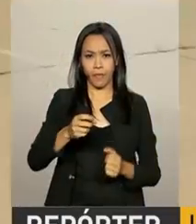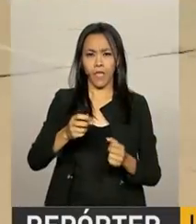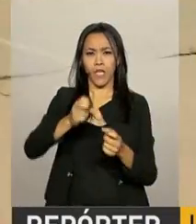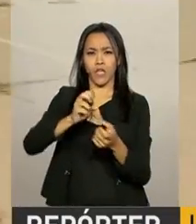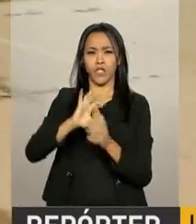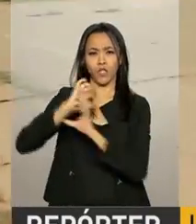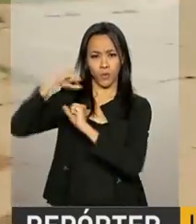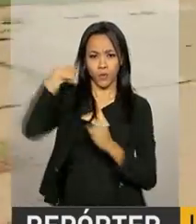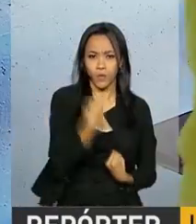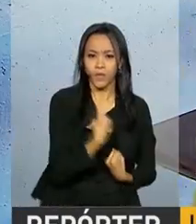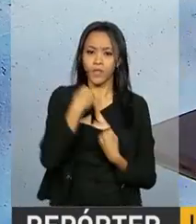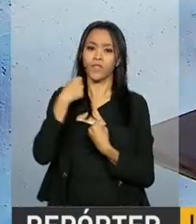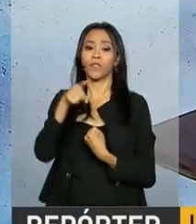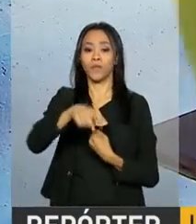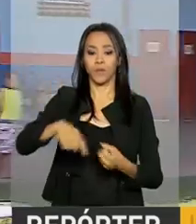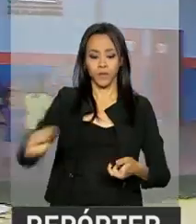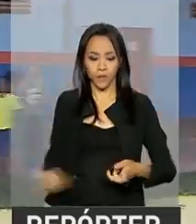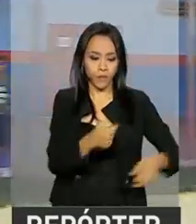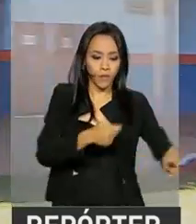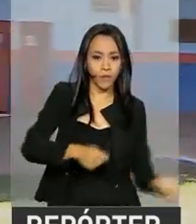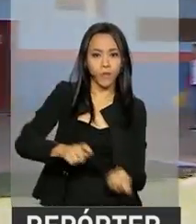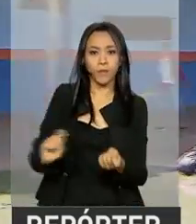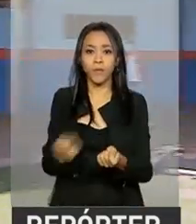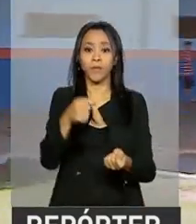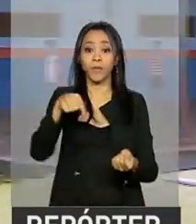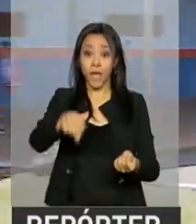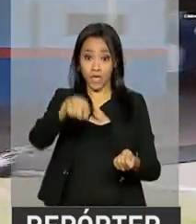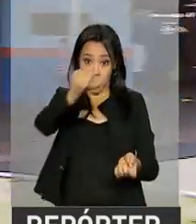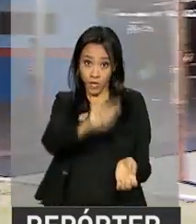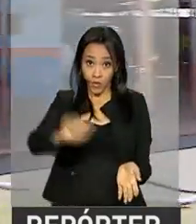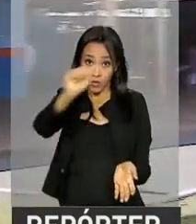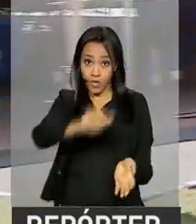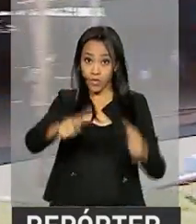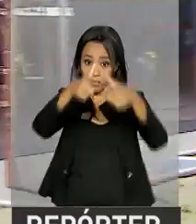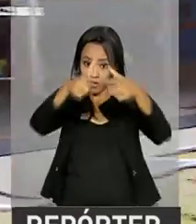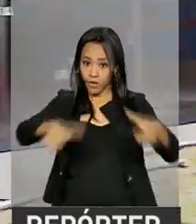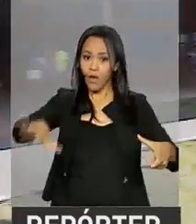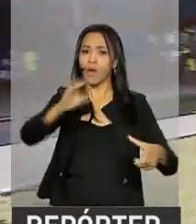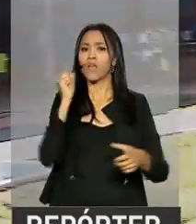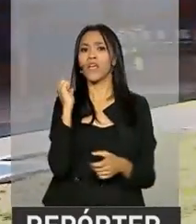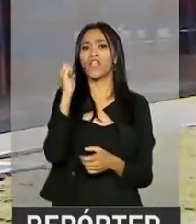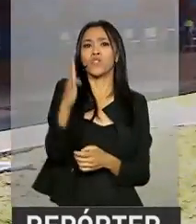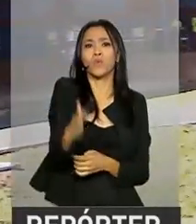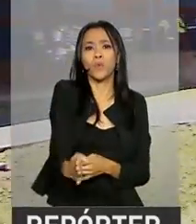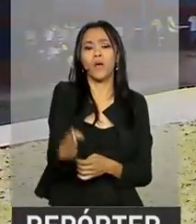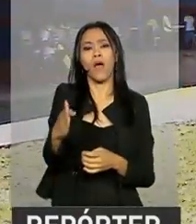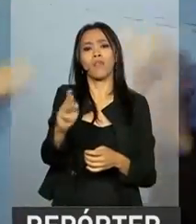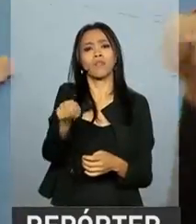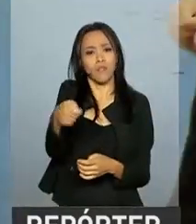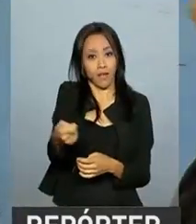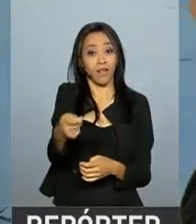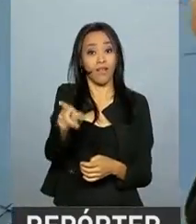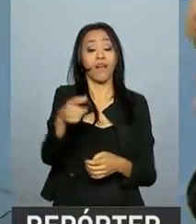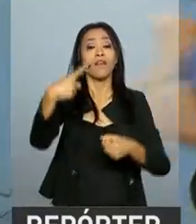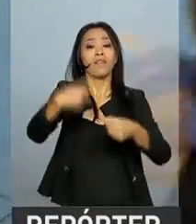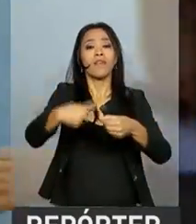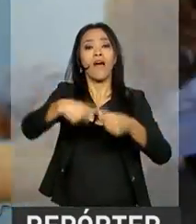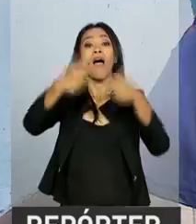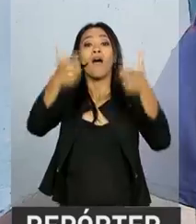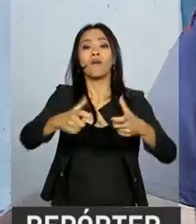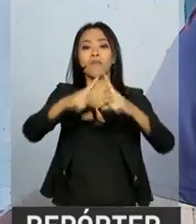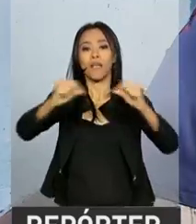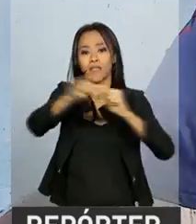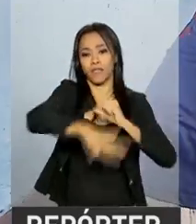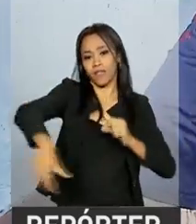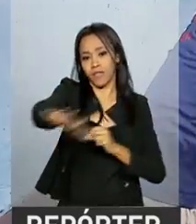Jiu-jitsu, futebol, tênis de mesa. Na Associação Viver, na Cidade Estrutural, região de Brasília, a criançada pratica